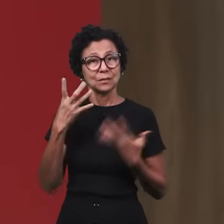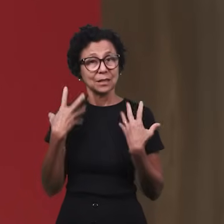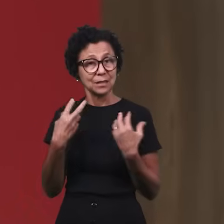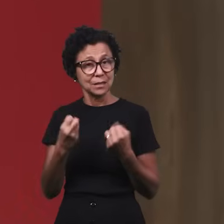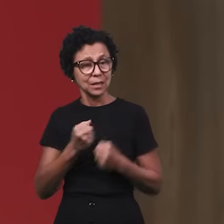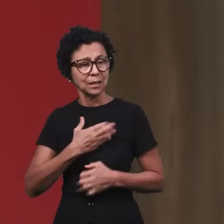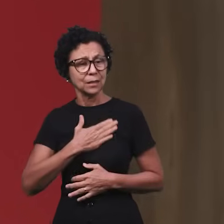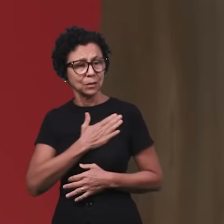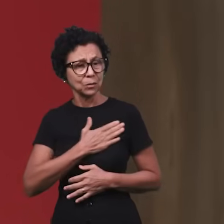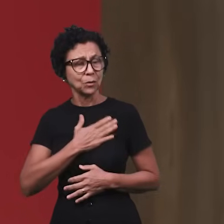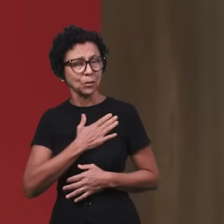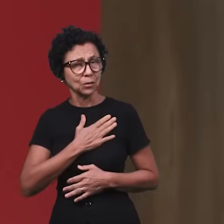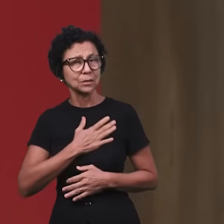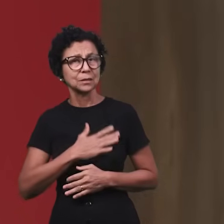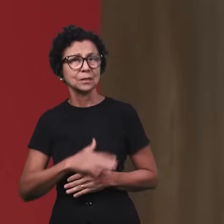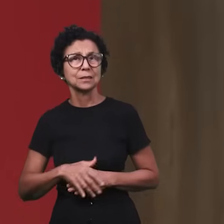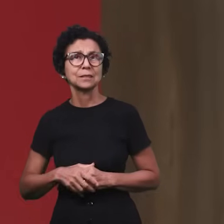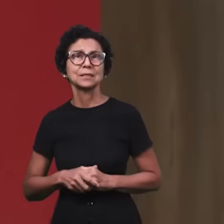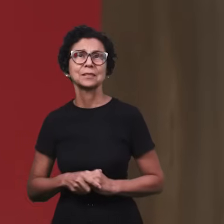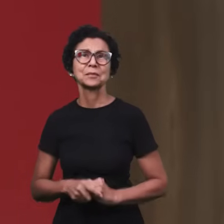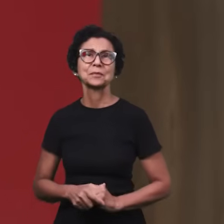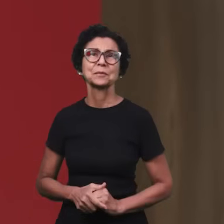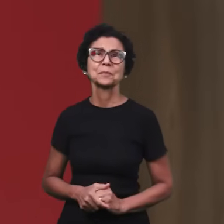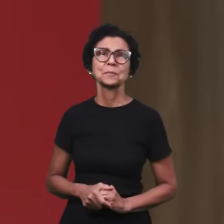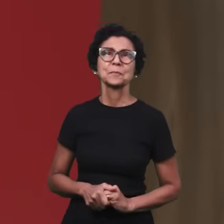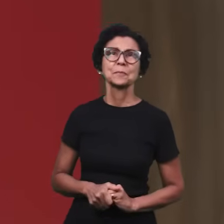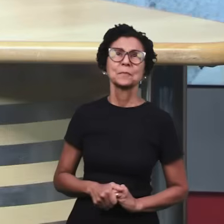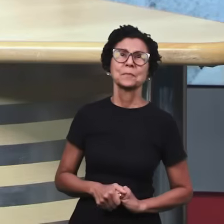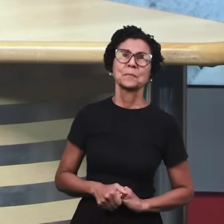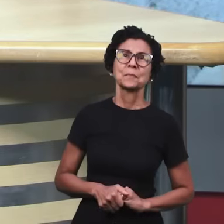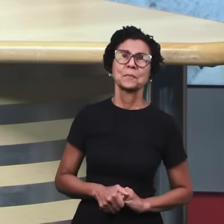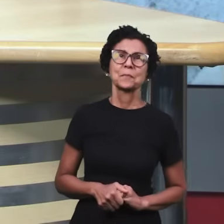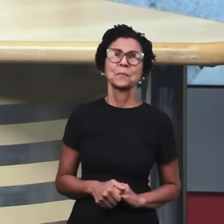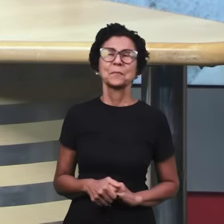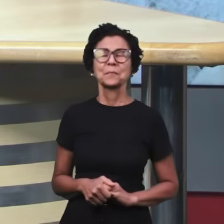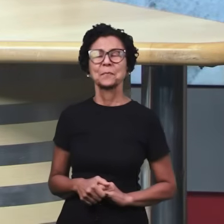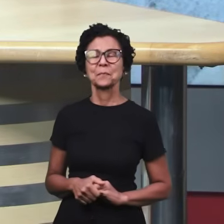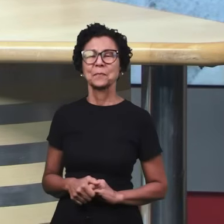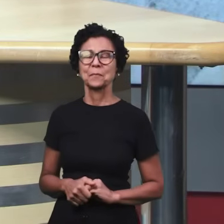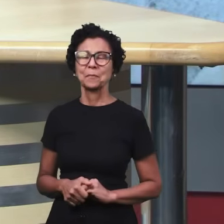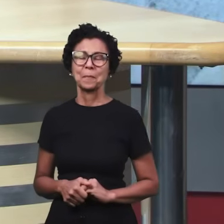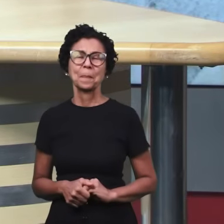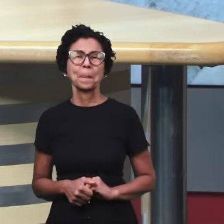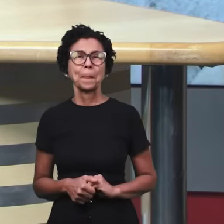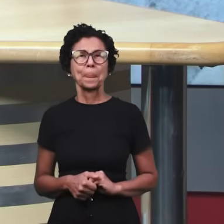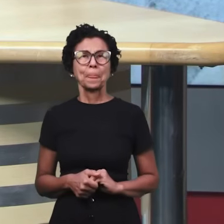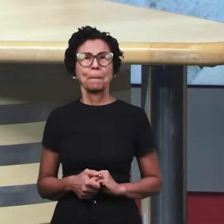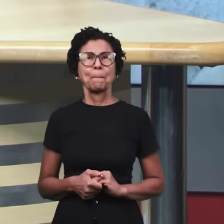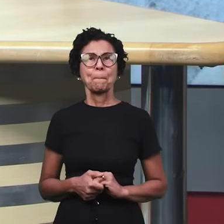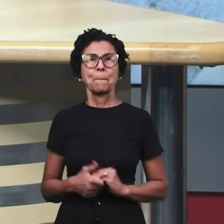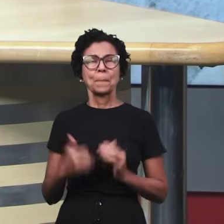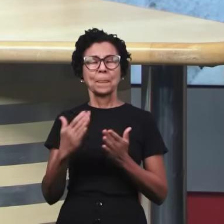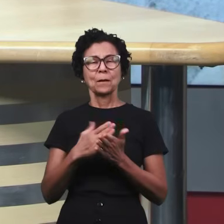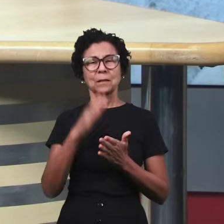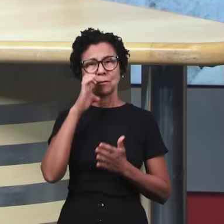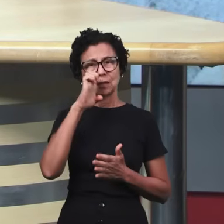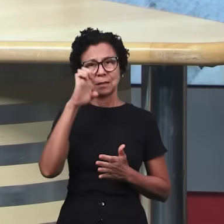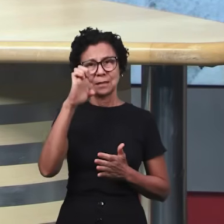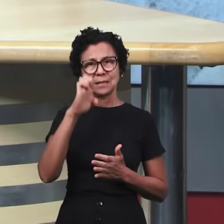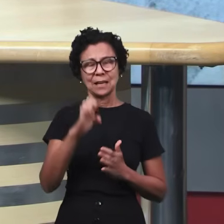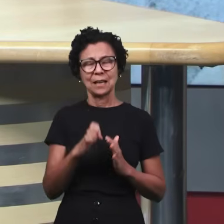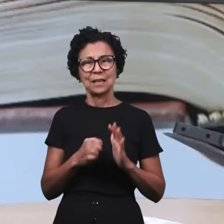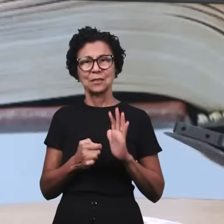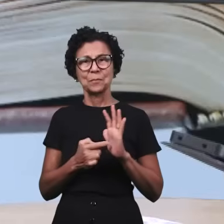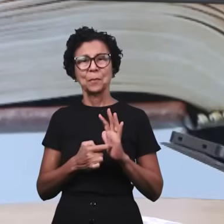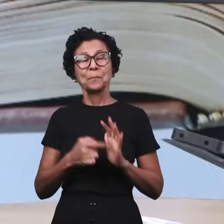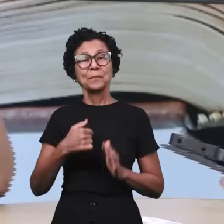agradável ao Senhor. E a Cris falou aqui, Cris, conforme as suas forças, o versículo que fala em Eclesiastes. Eu me lembrei